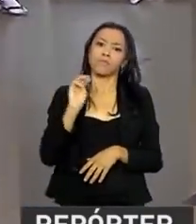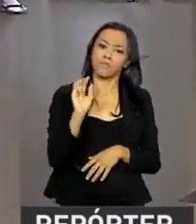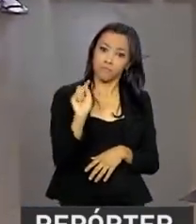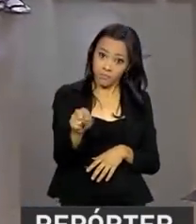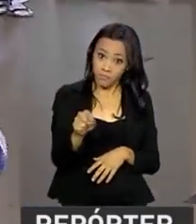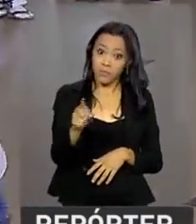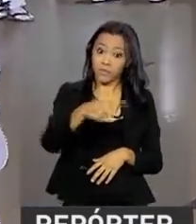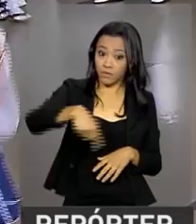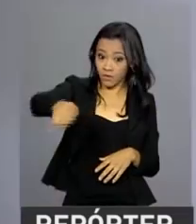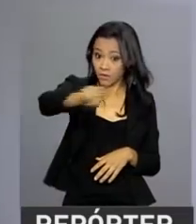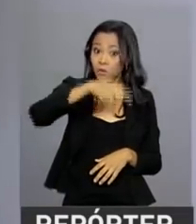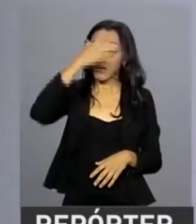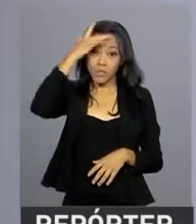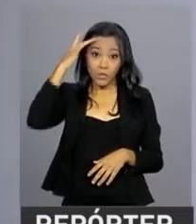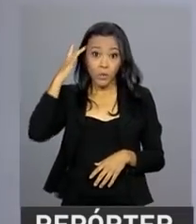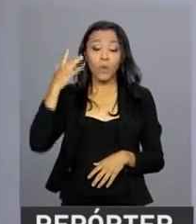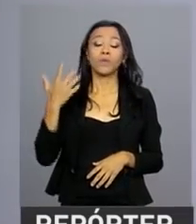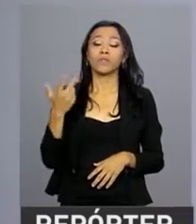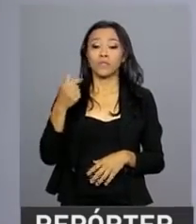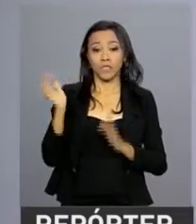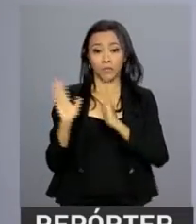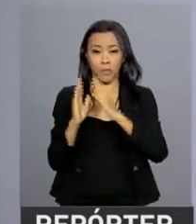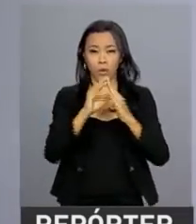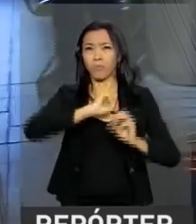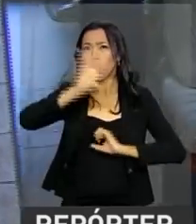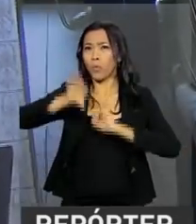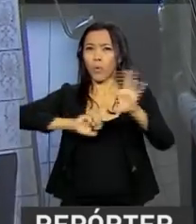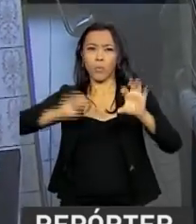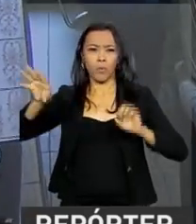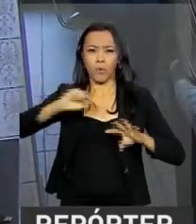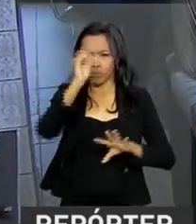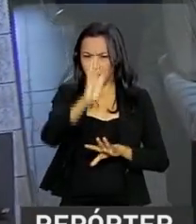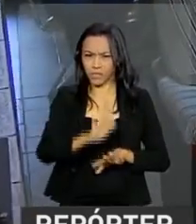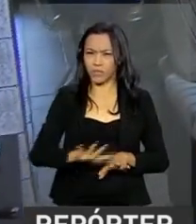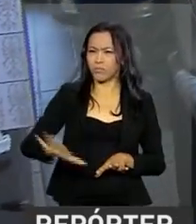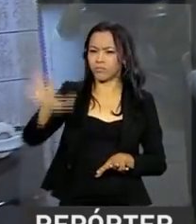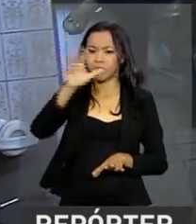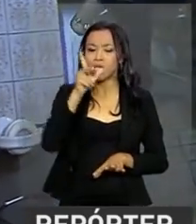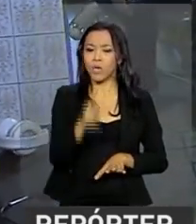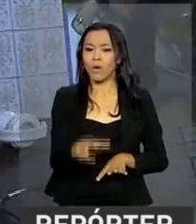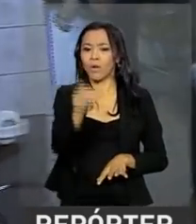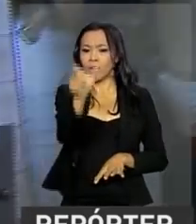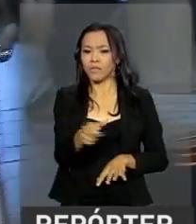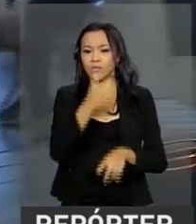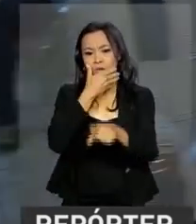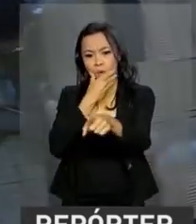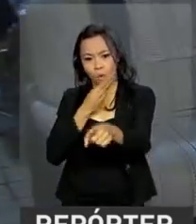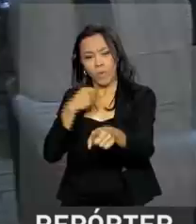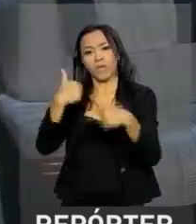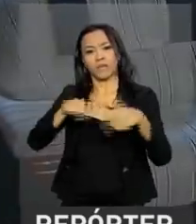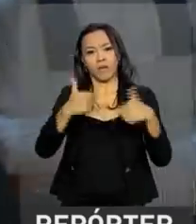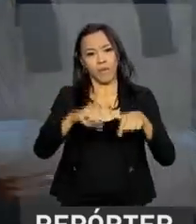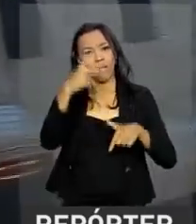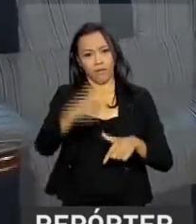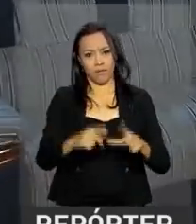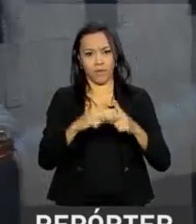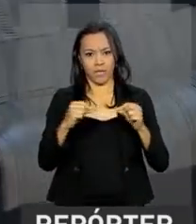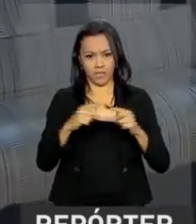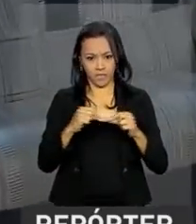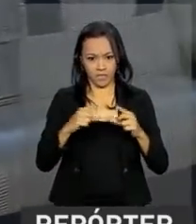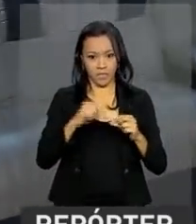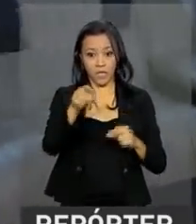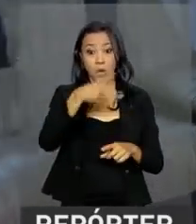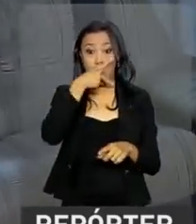Brasil, que se distribuíram por todo o país. Pessoas como o seu Roberto, servidor público em Brasília. Filho de